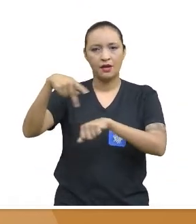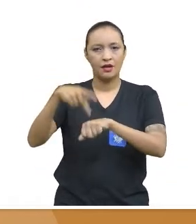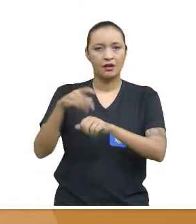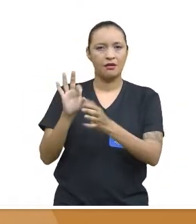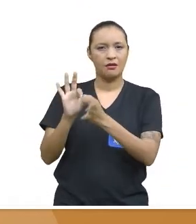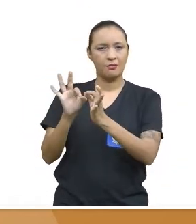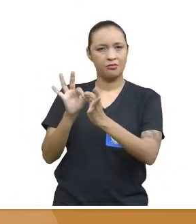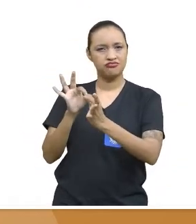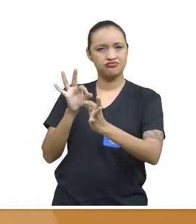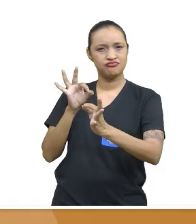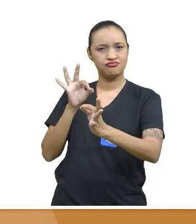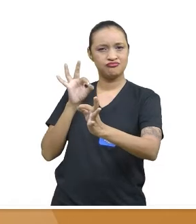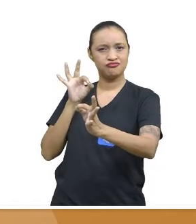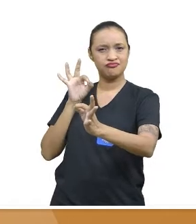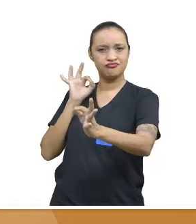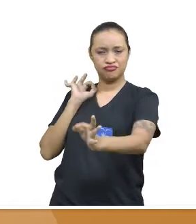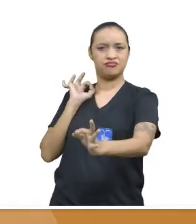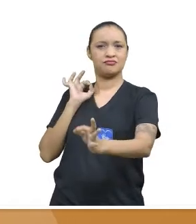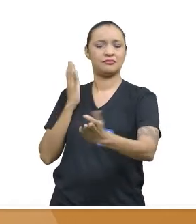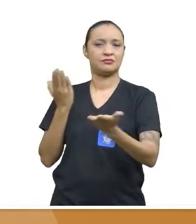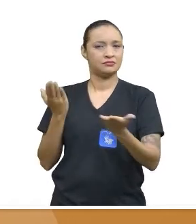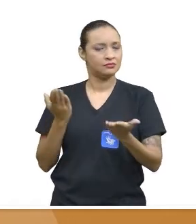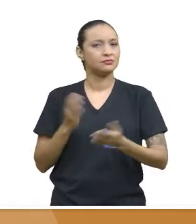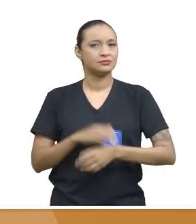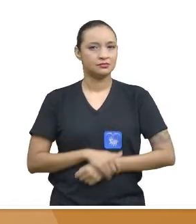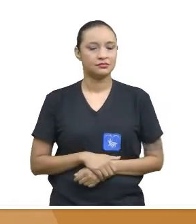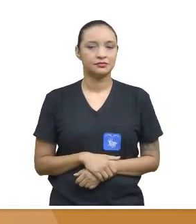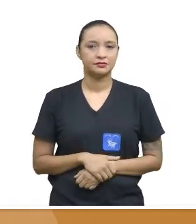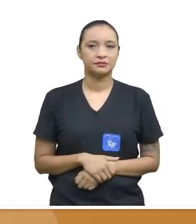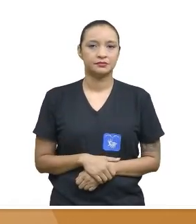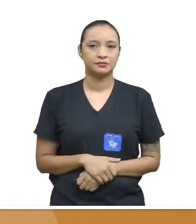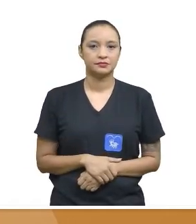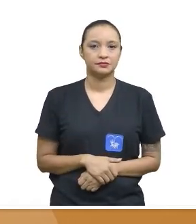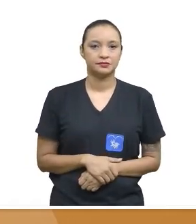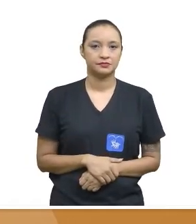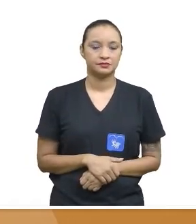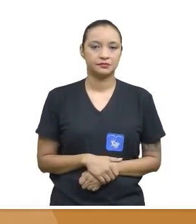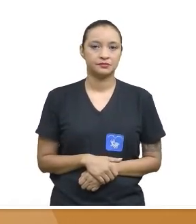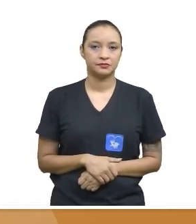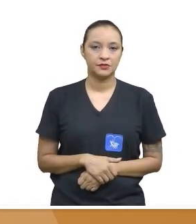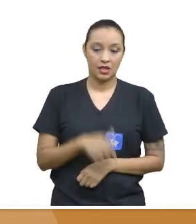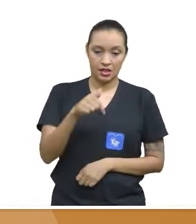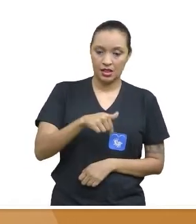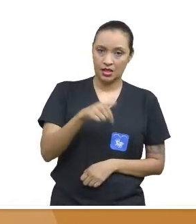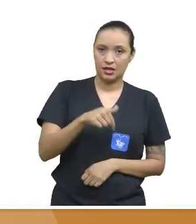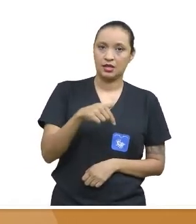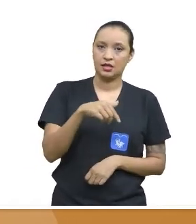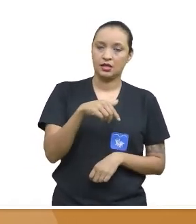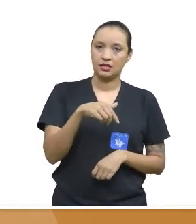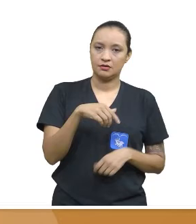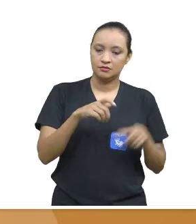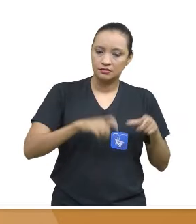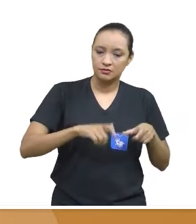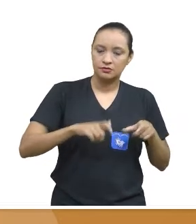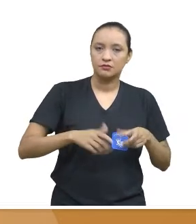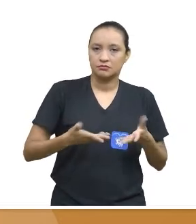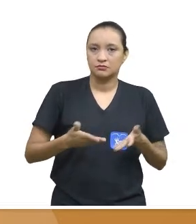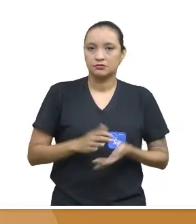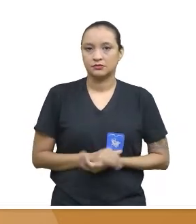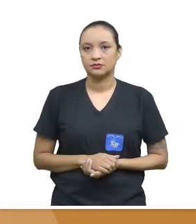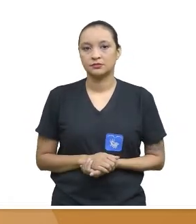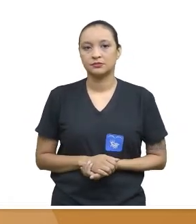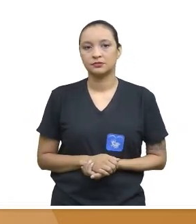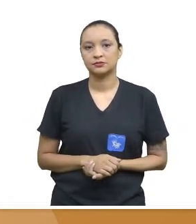a muitos quilômetros de distância do nosso país, do nosso território? Então,